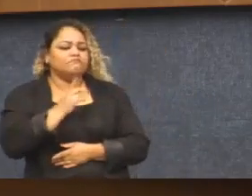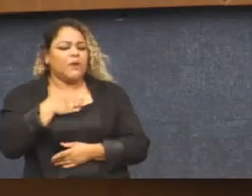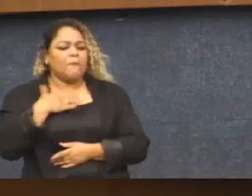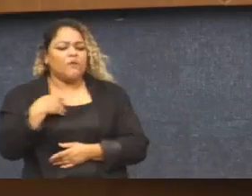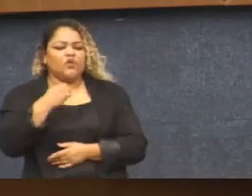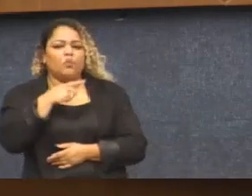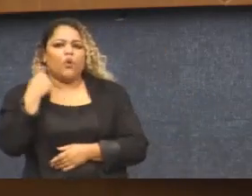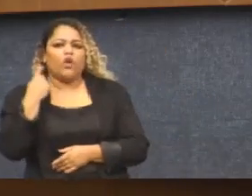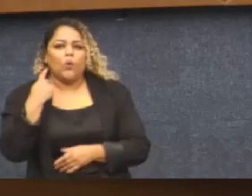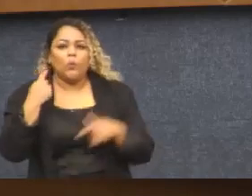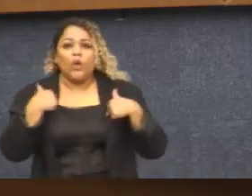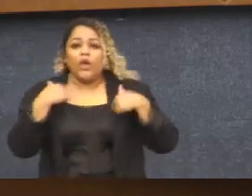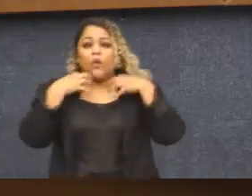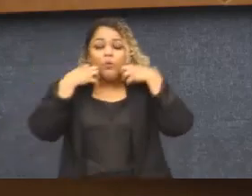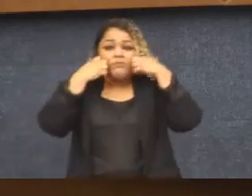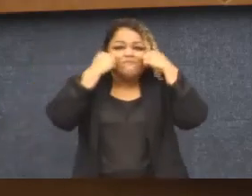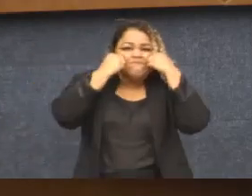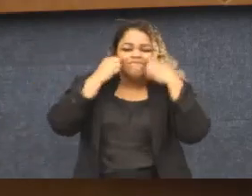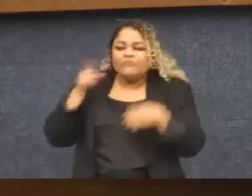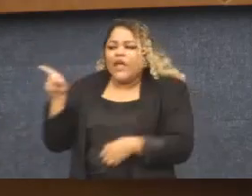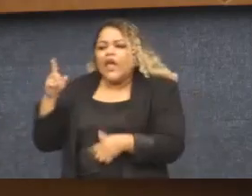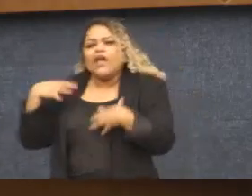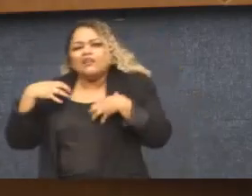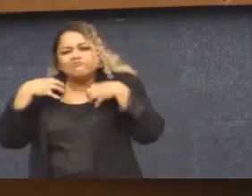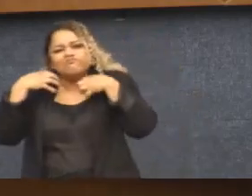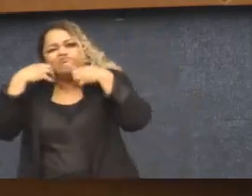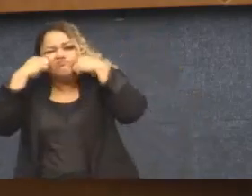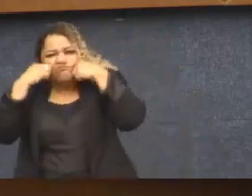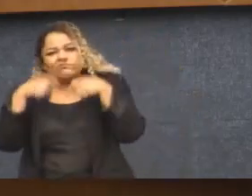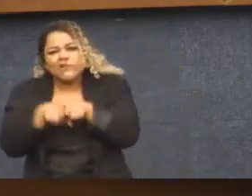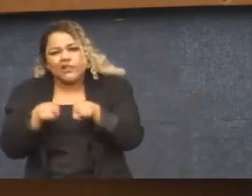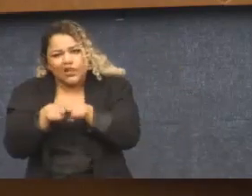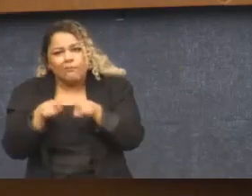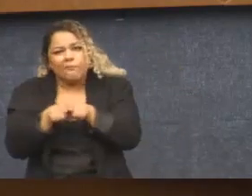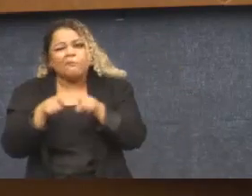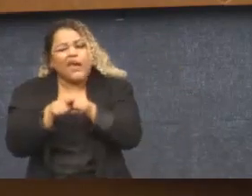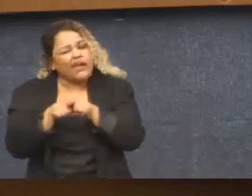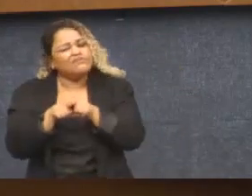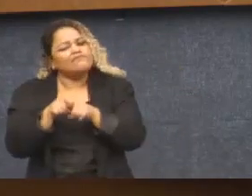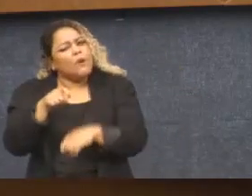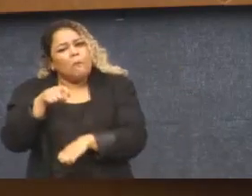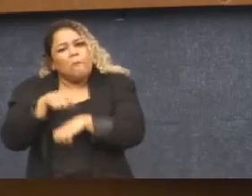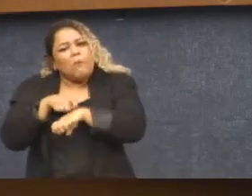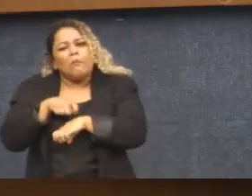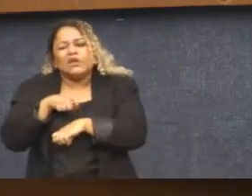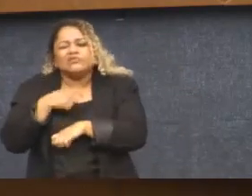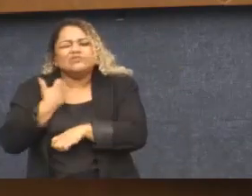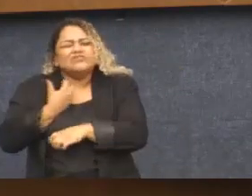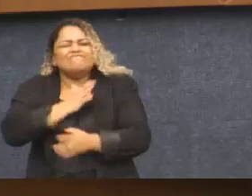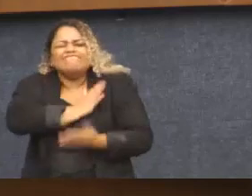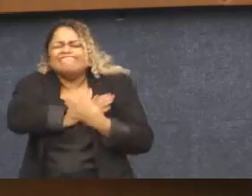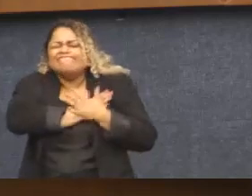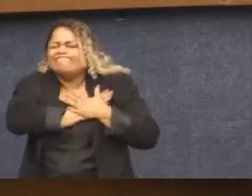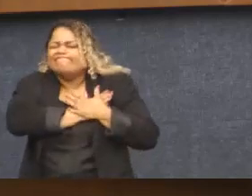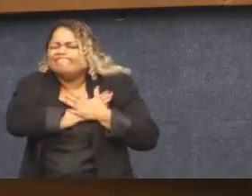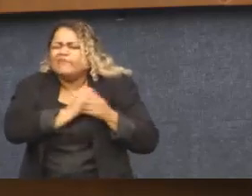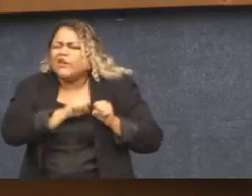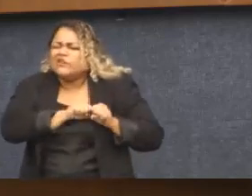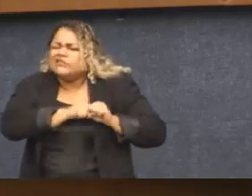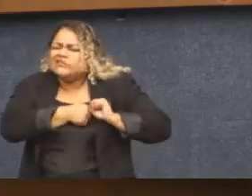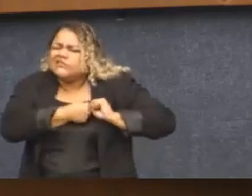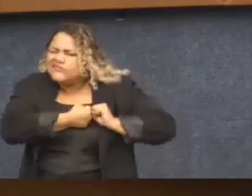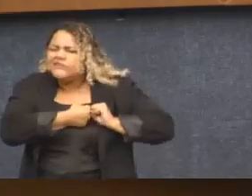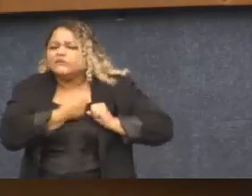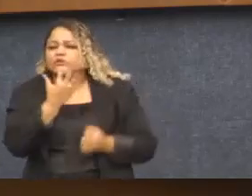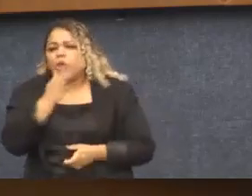extremamente constrangedor para mim, para ela. E, então, assim, é um momento de muita dor que, de fato, essa pessoa precisa